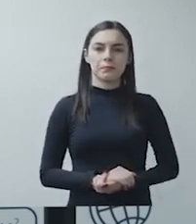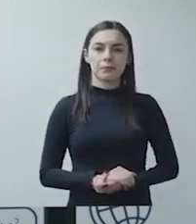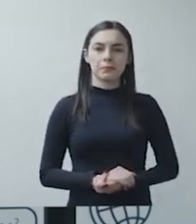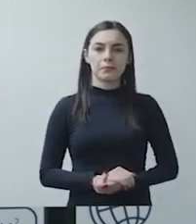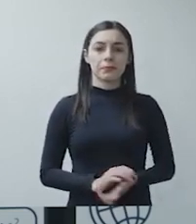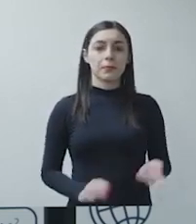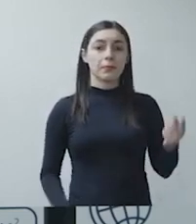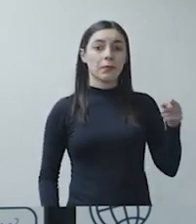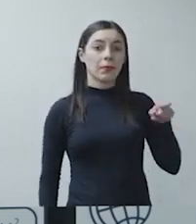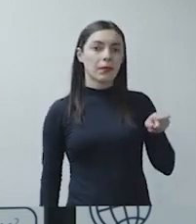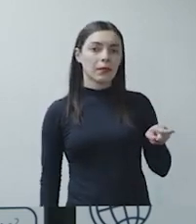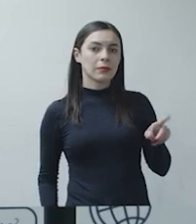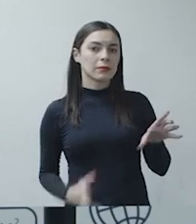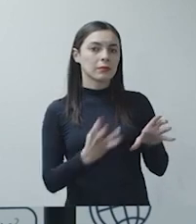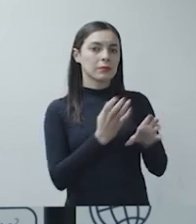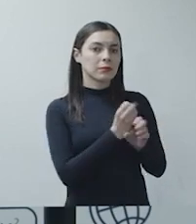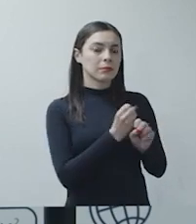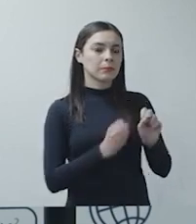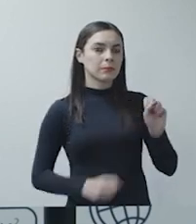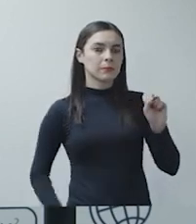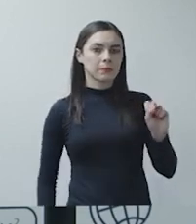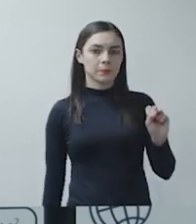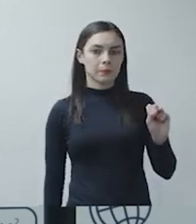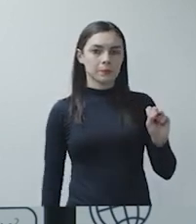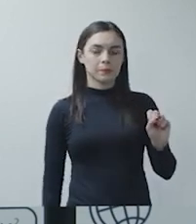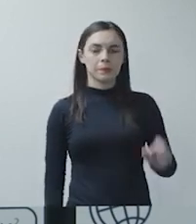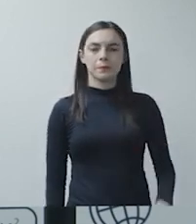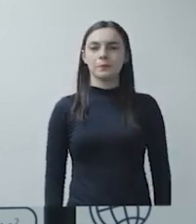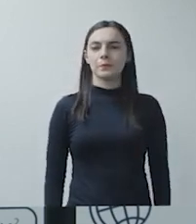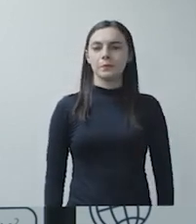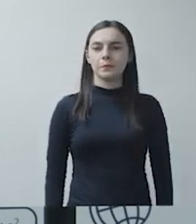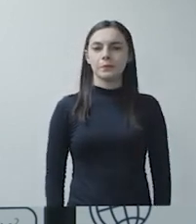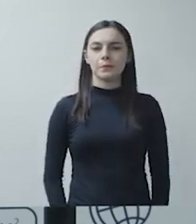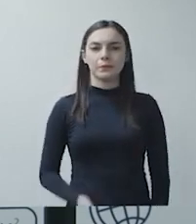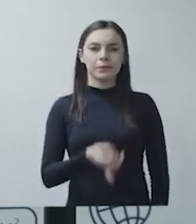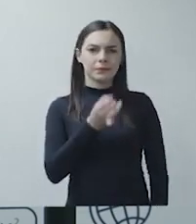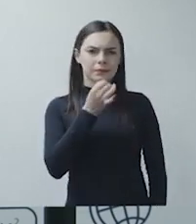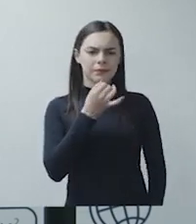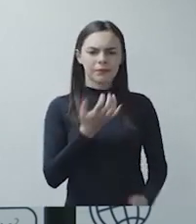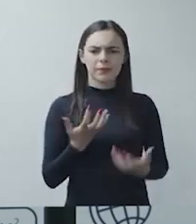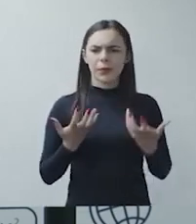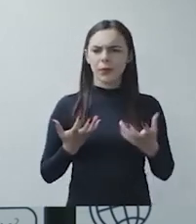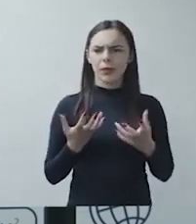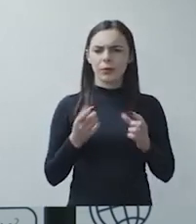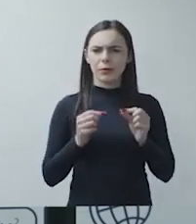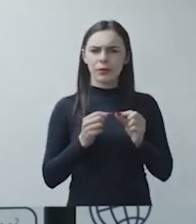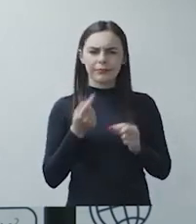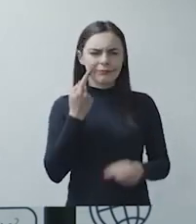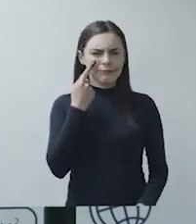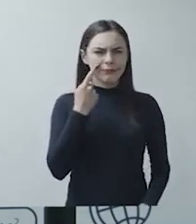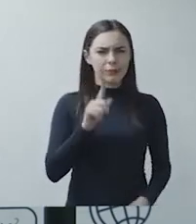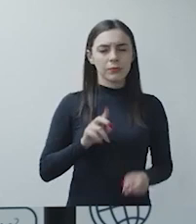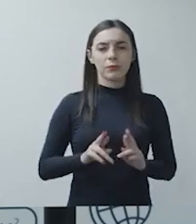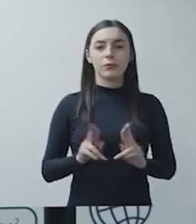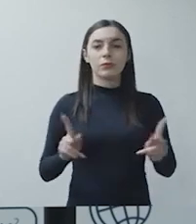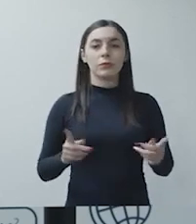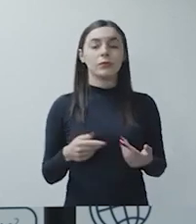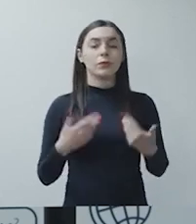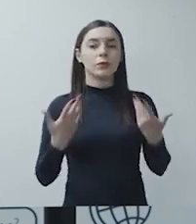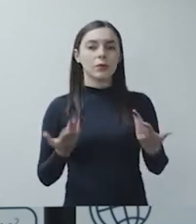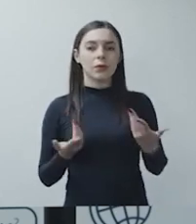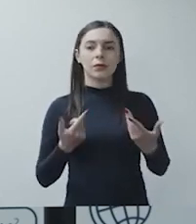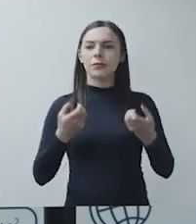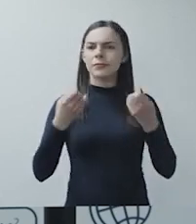Júlio fez 8 pontos. Quando eu quero falar da diferença, descobrir a diferença, eu estou